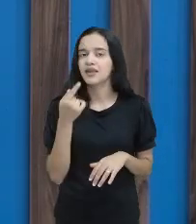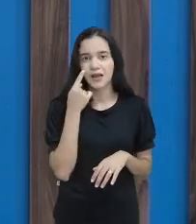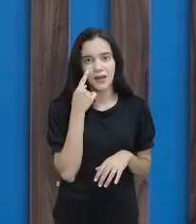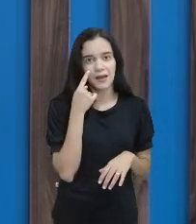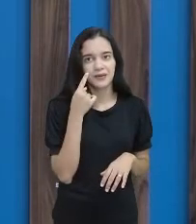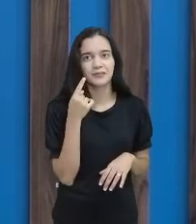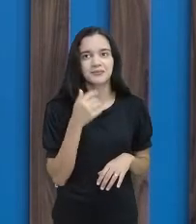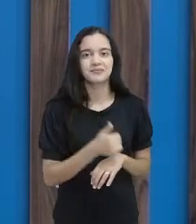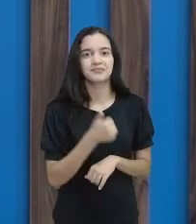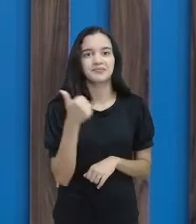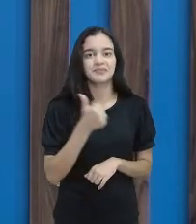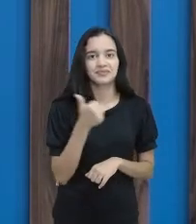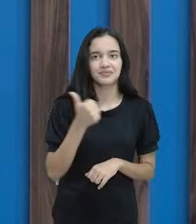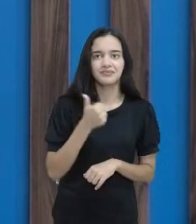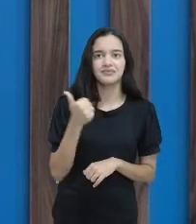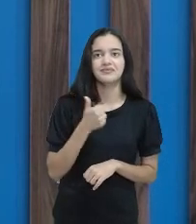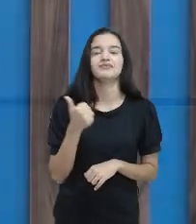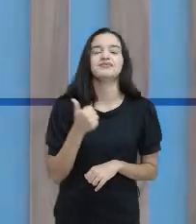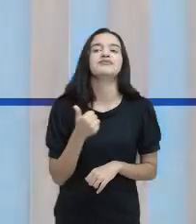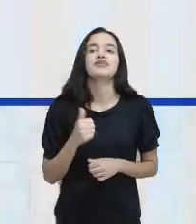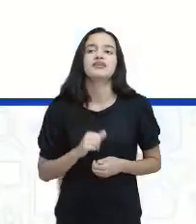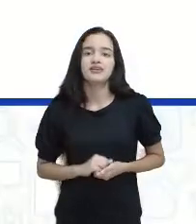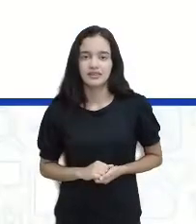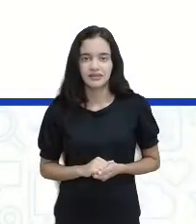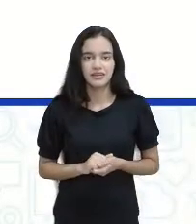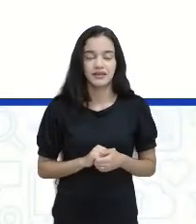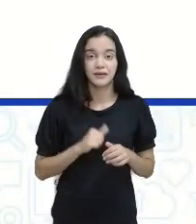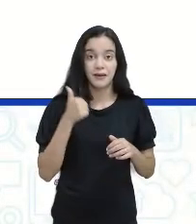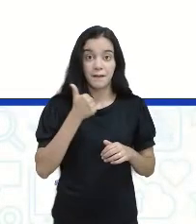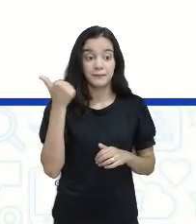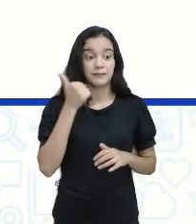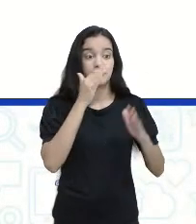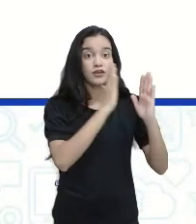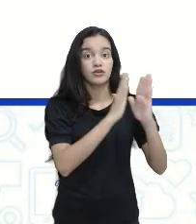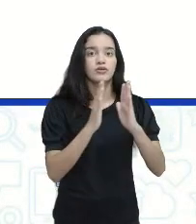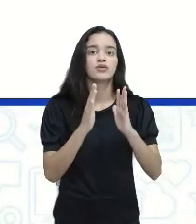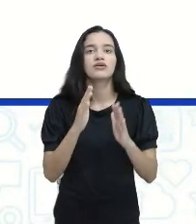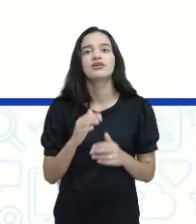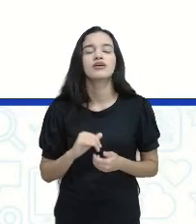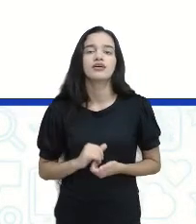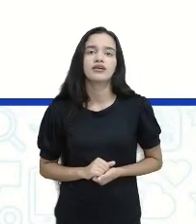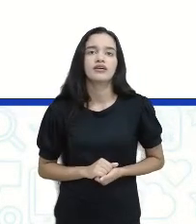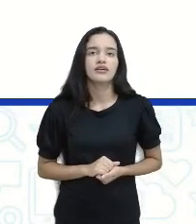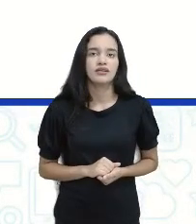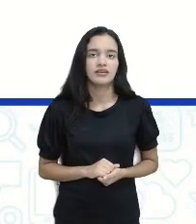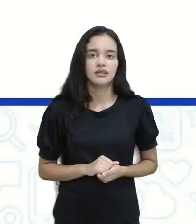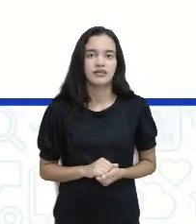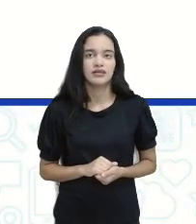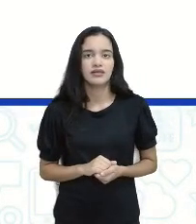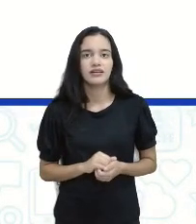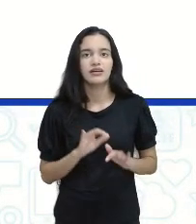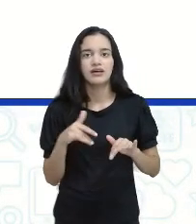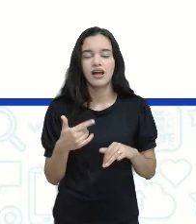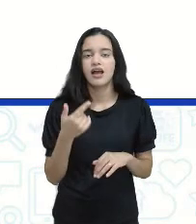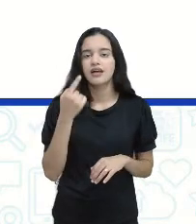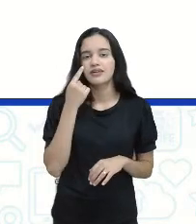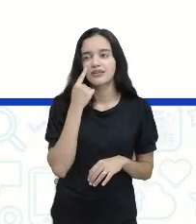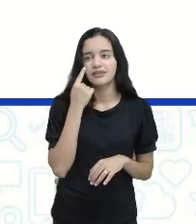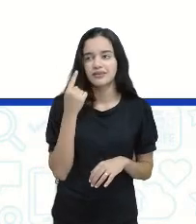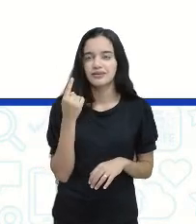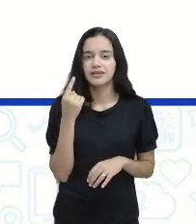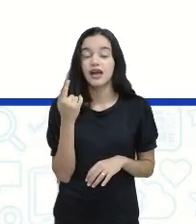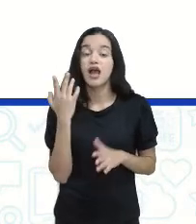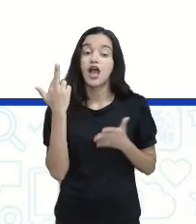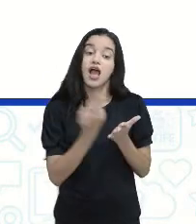da primeira, né? Que tem aí do lítio, a primeira coluna aí, né? A minha seria Lina Caras, que era